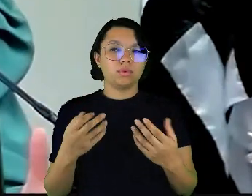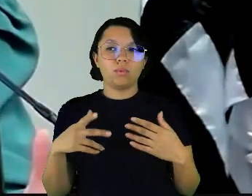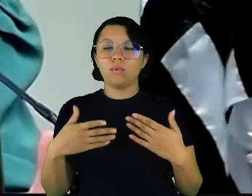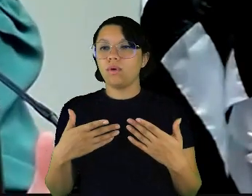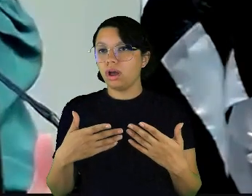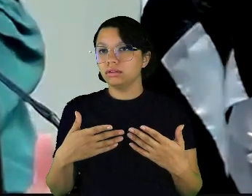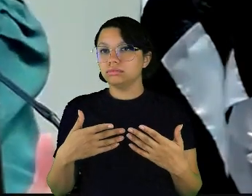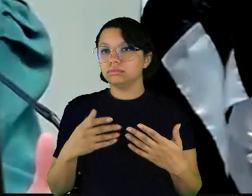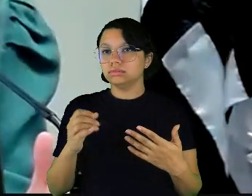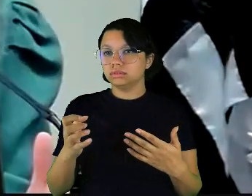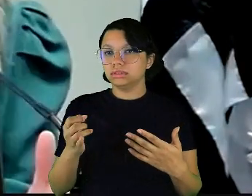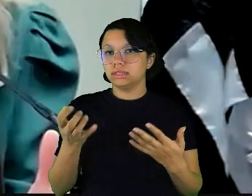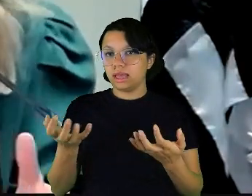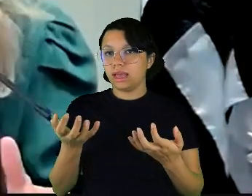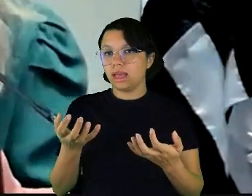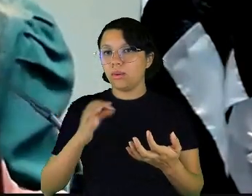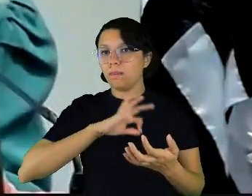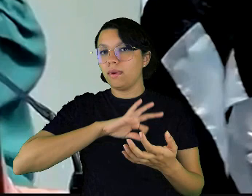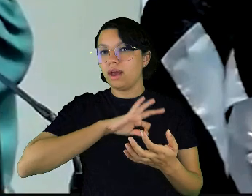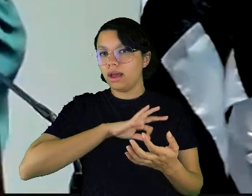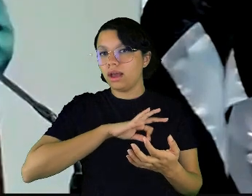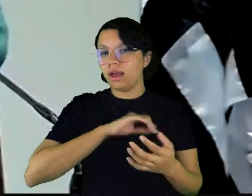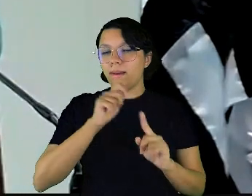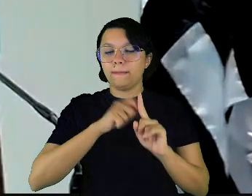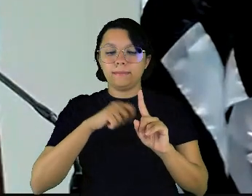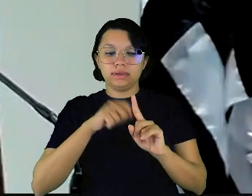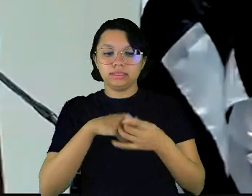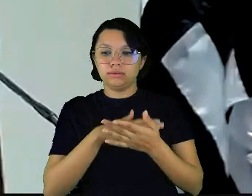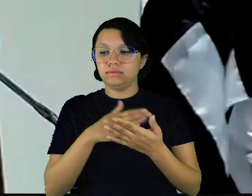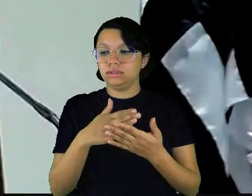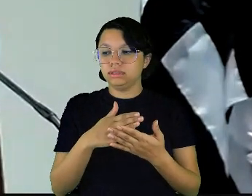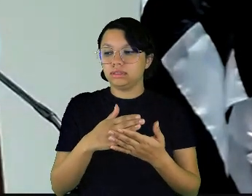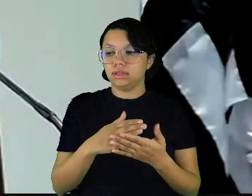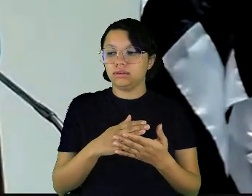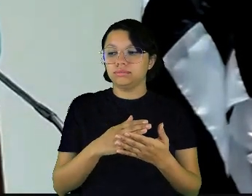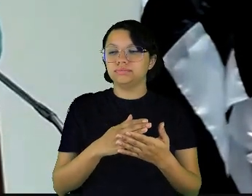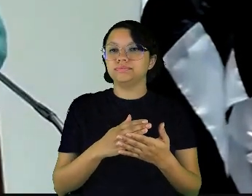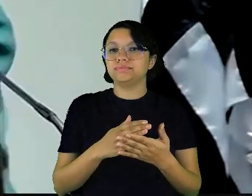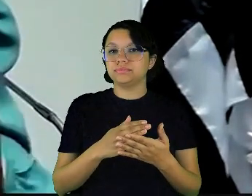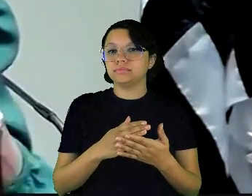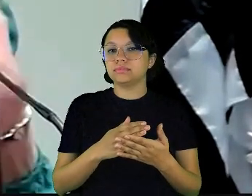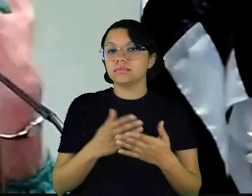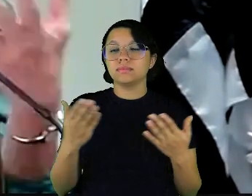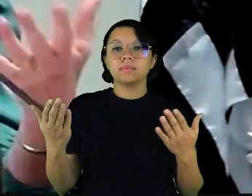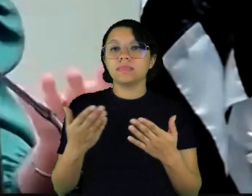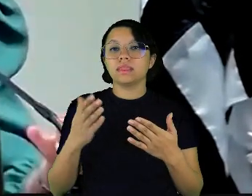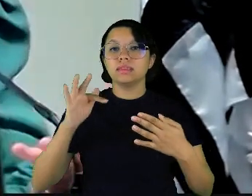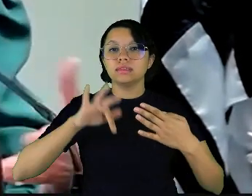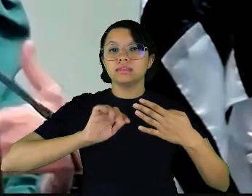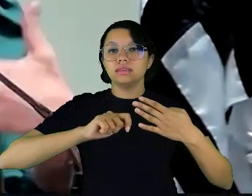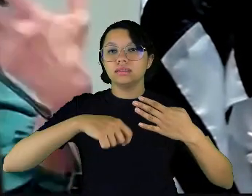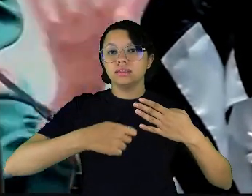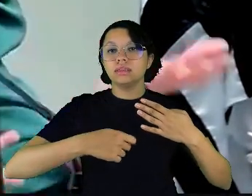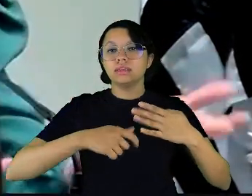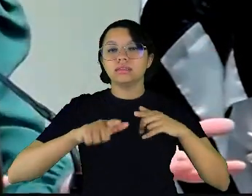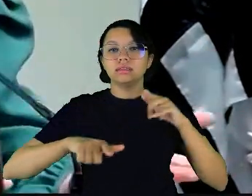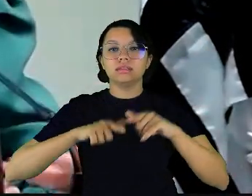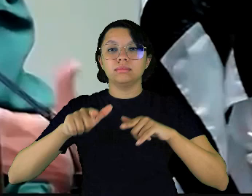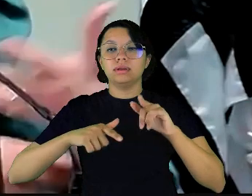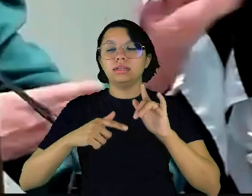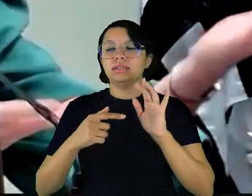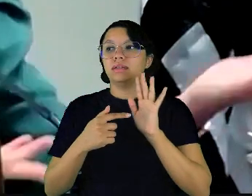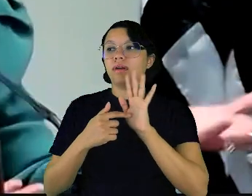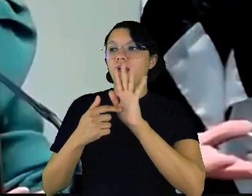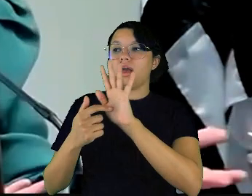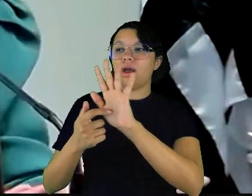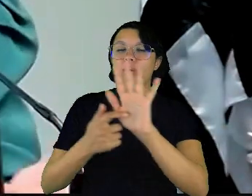uma revisão de renda mensal inicial, vai se buscar uma sentença trabalhista, e essa sentença trabalhista vai refletir o